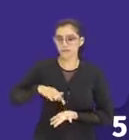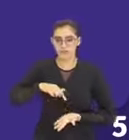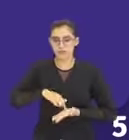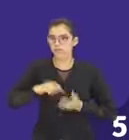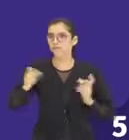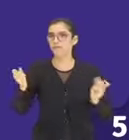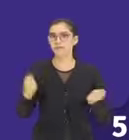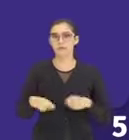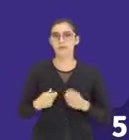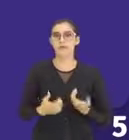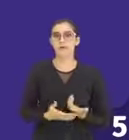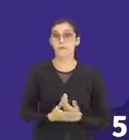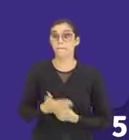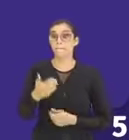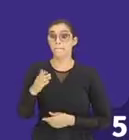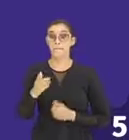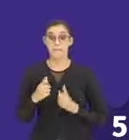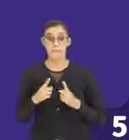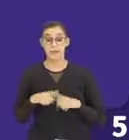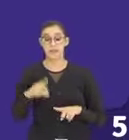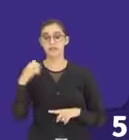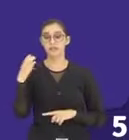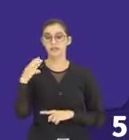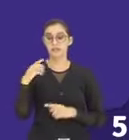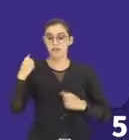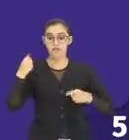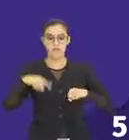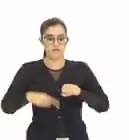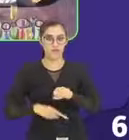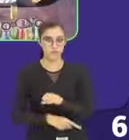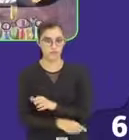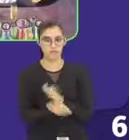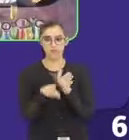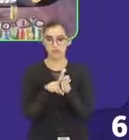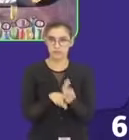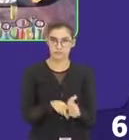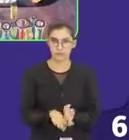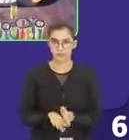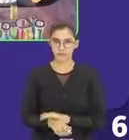tudo é mais rebuscado, mais aprofundado. Vamos ver outra cartela?